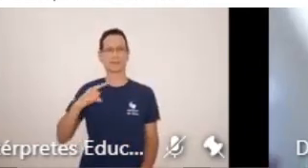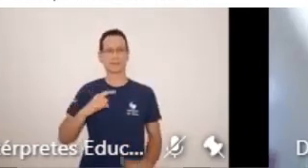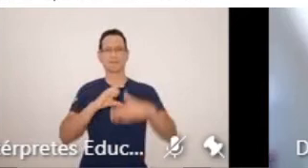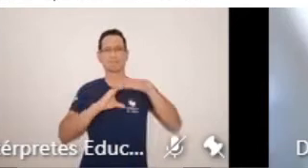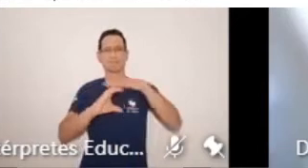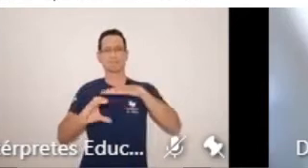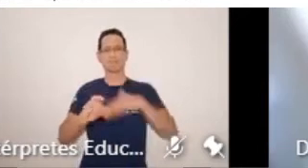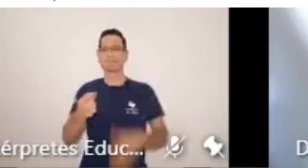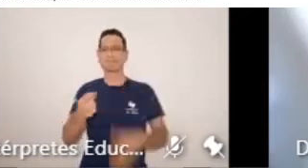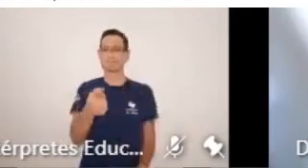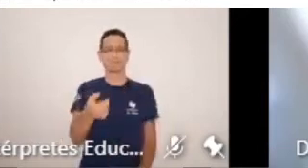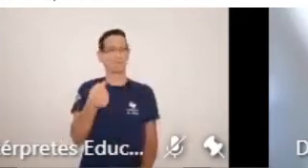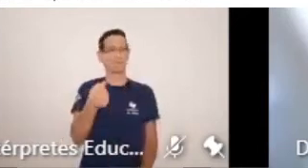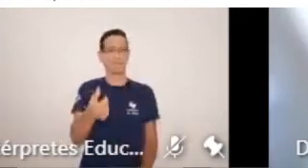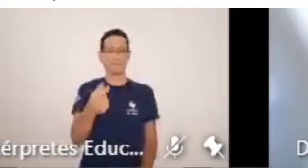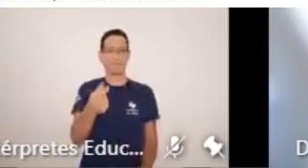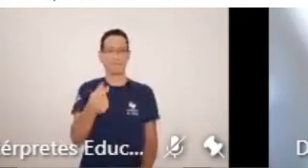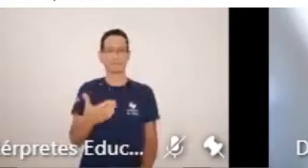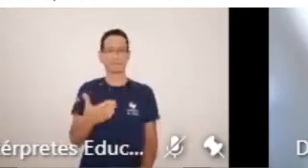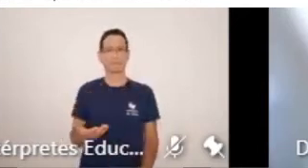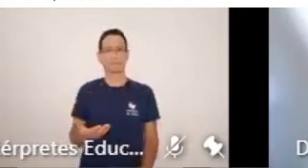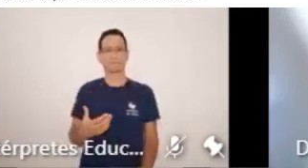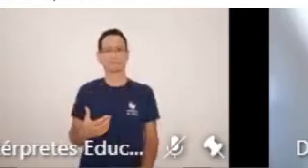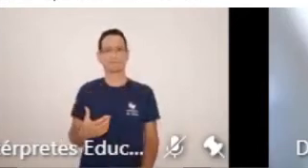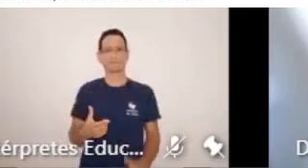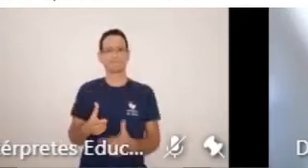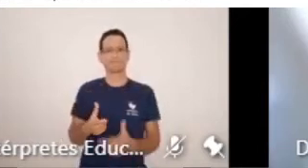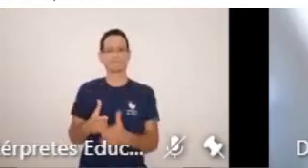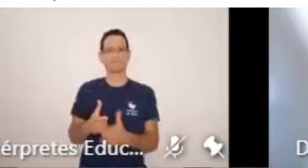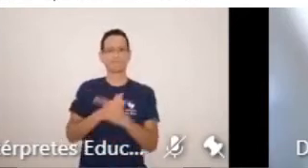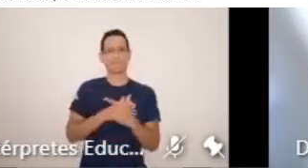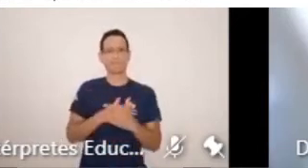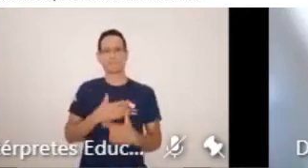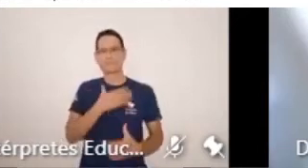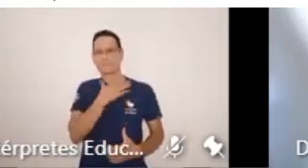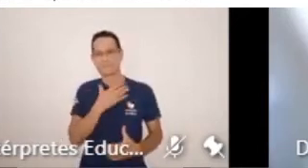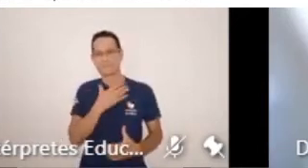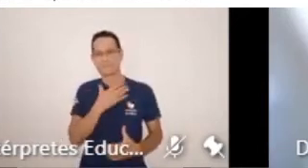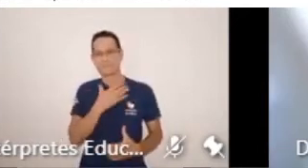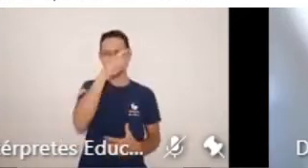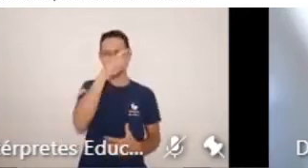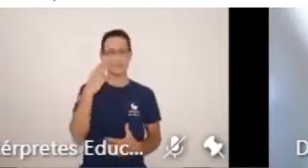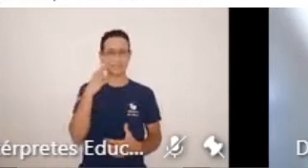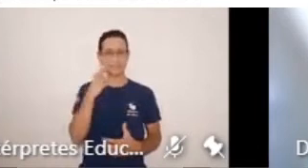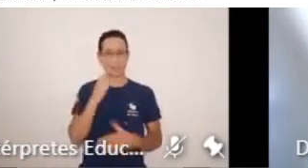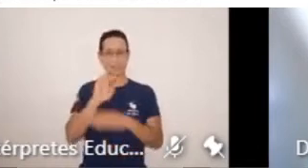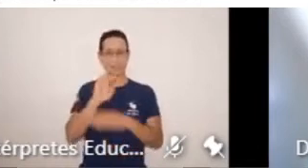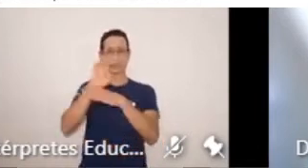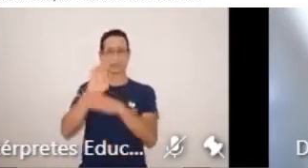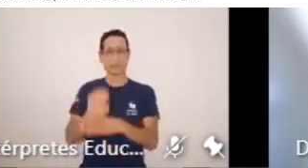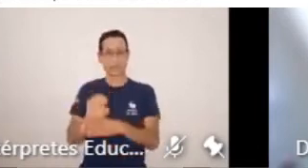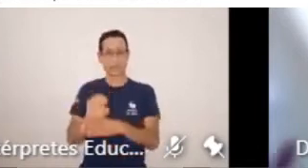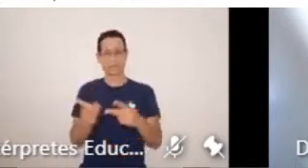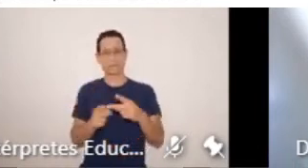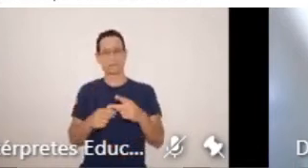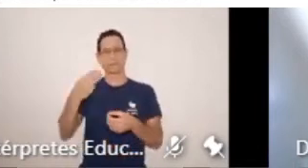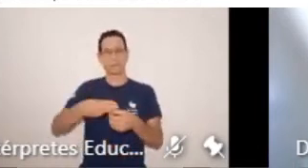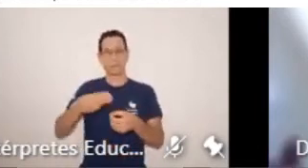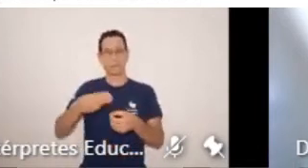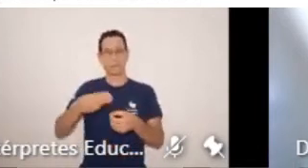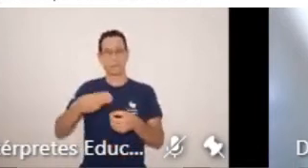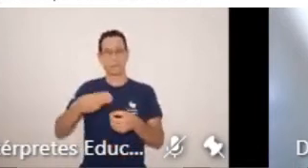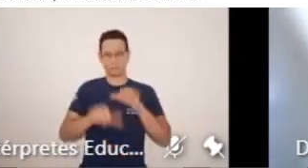com que haja um estrangulamento financeiro dos estados, principalmente, e dos municípios. E